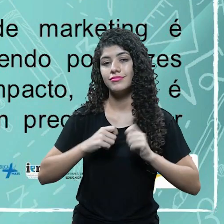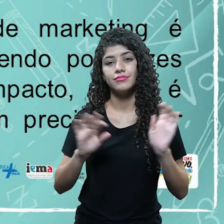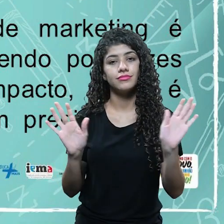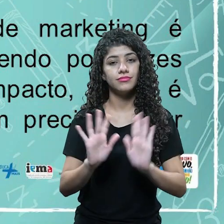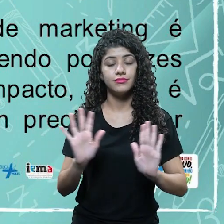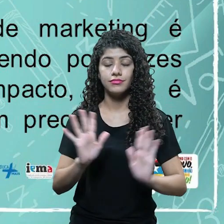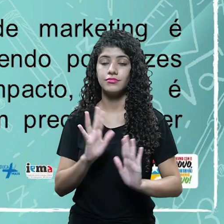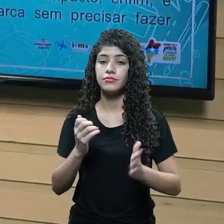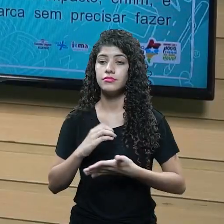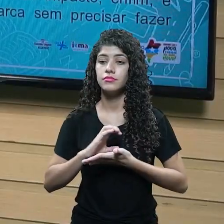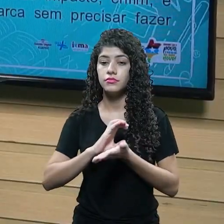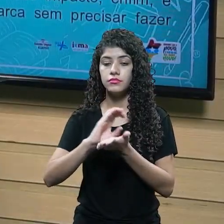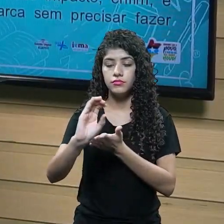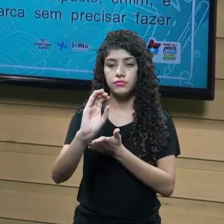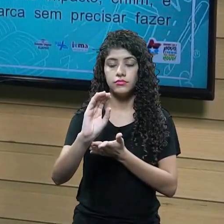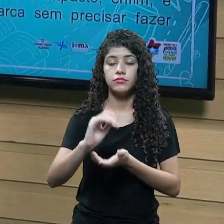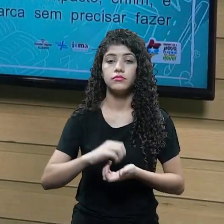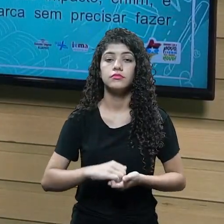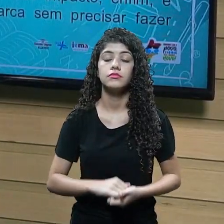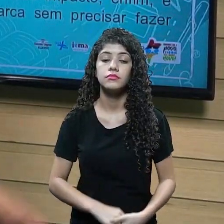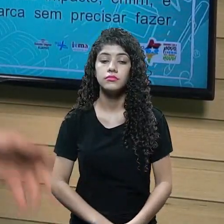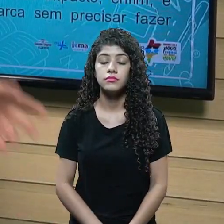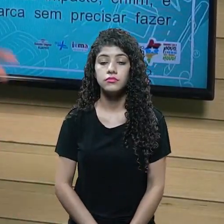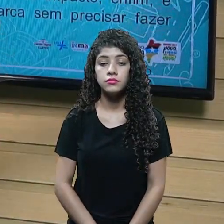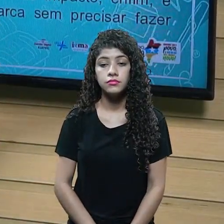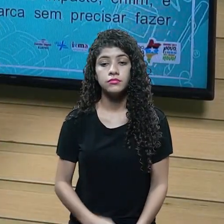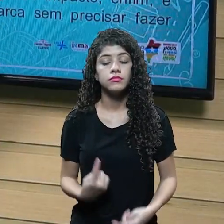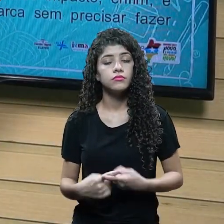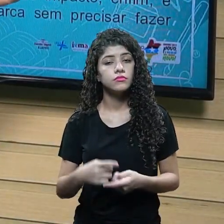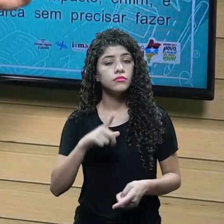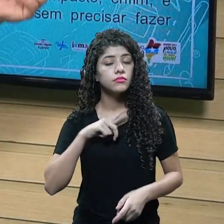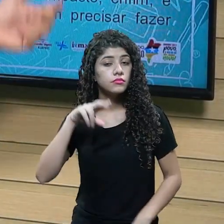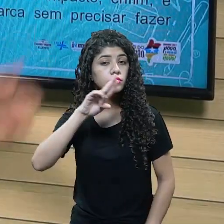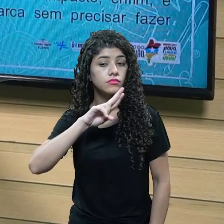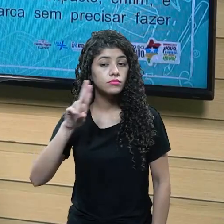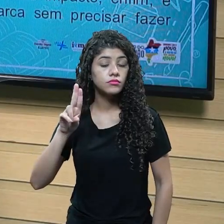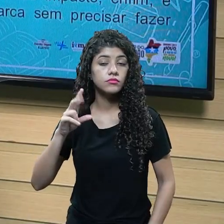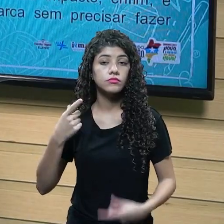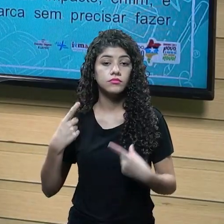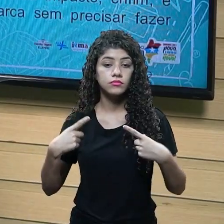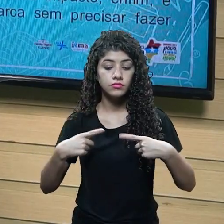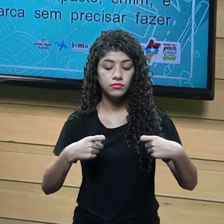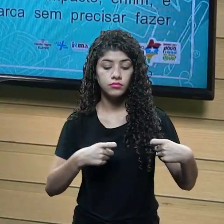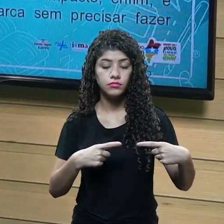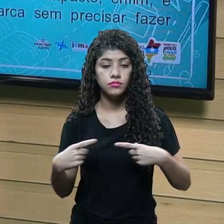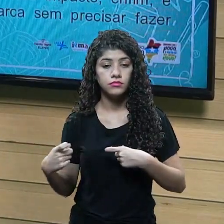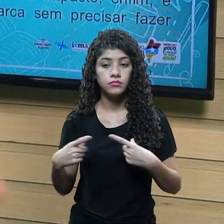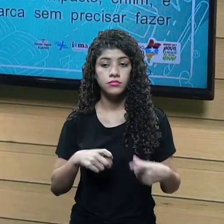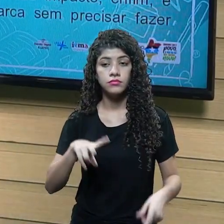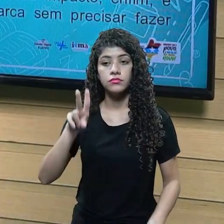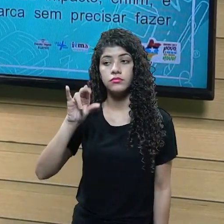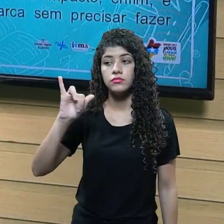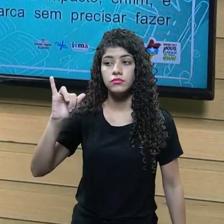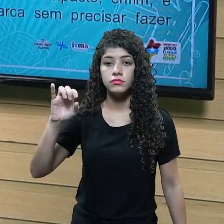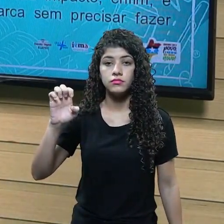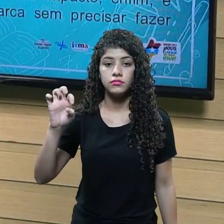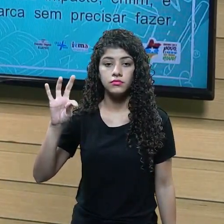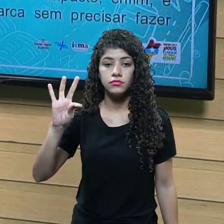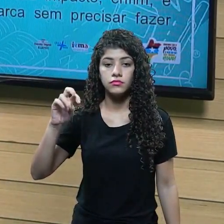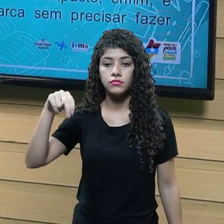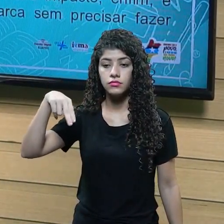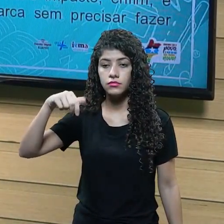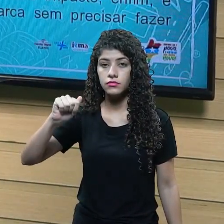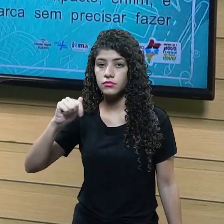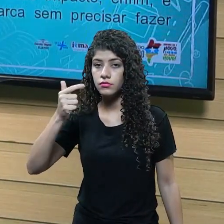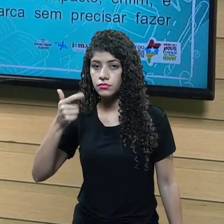grandes investimentos. Então vamos lá. Por que veio esse nome marketing de guerrilha? Como foi colocado aqui, da Guerra do Vietnã. A gente sabe que a Guerra do Vietnã, os Estados Unidos foi derrotado, assim por diante, os